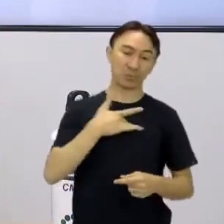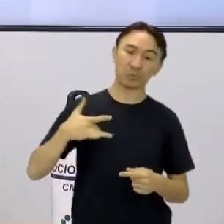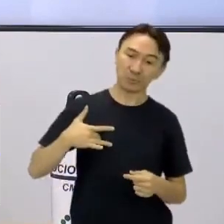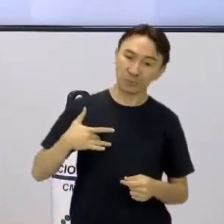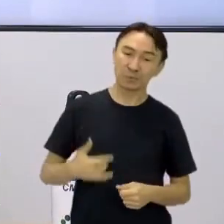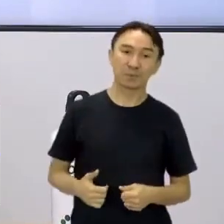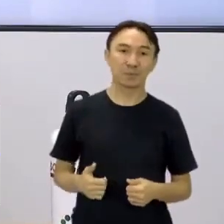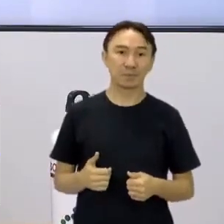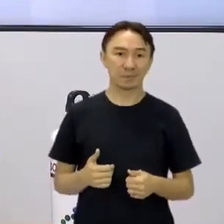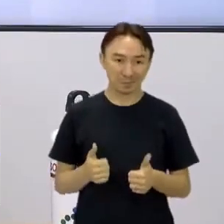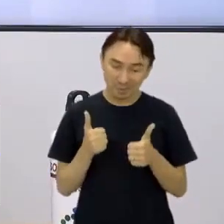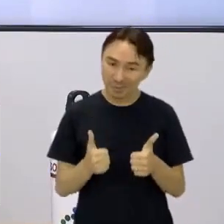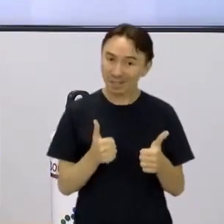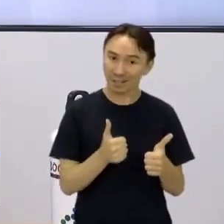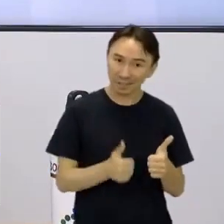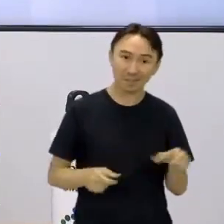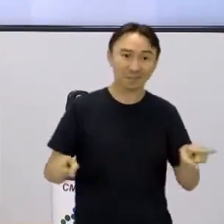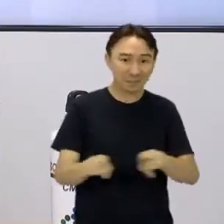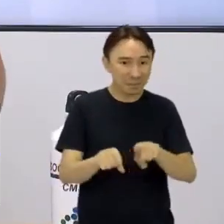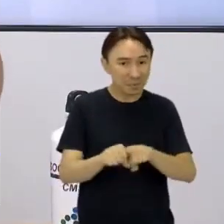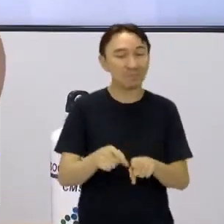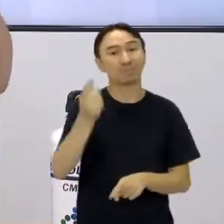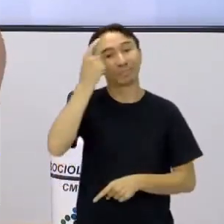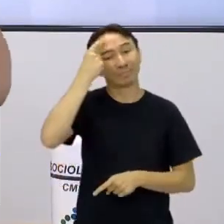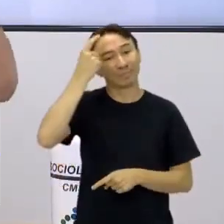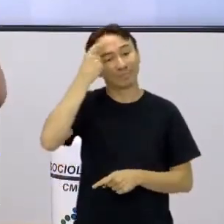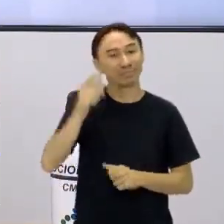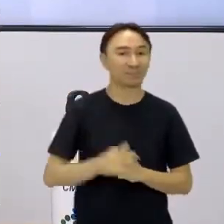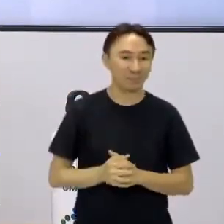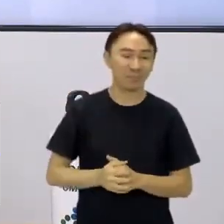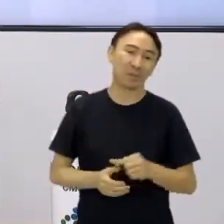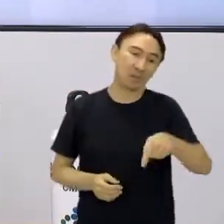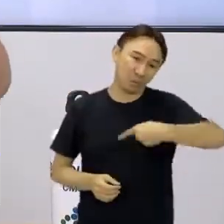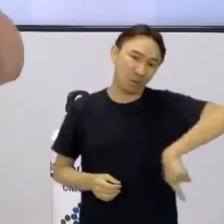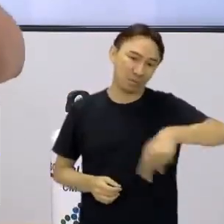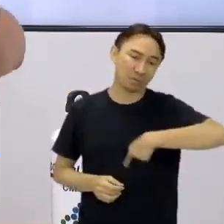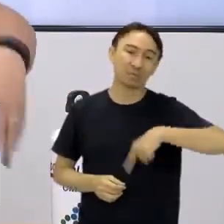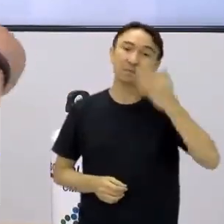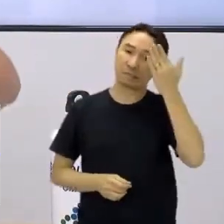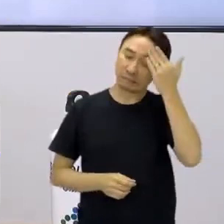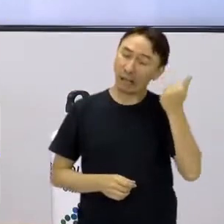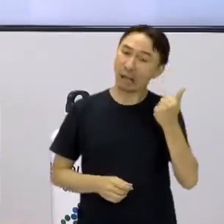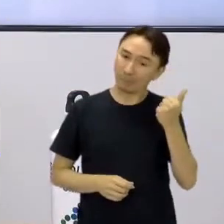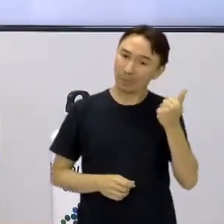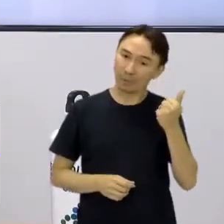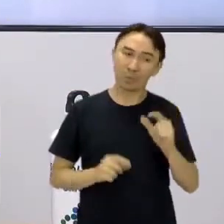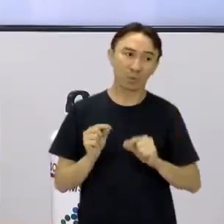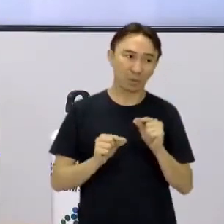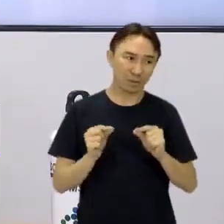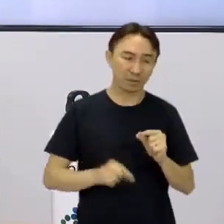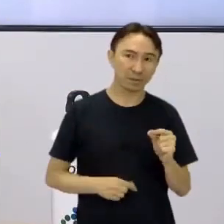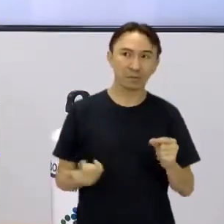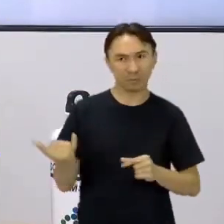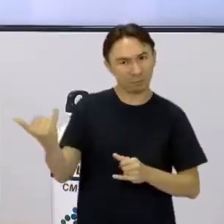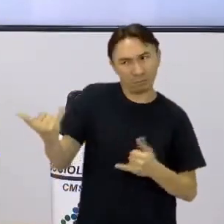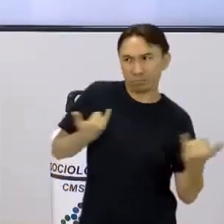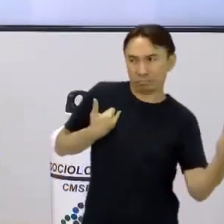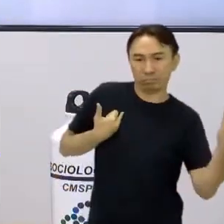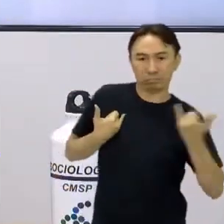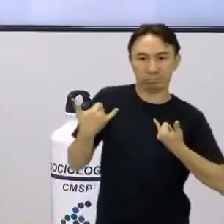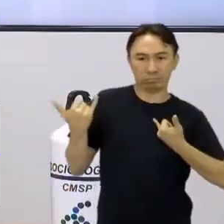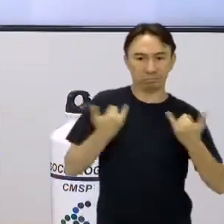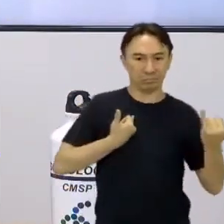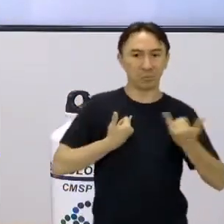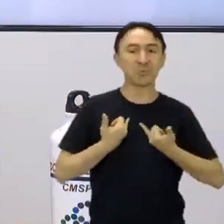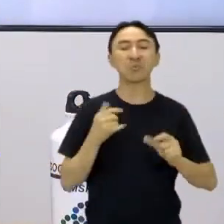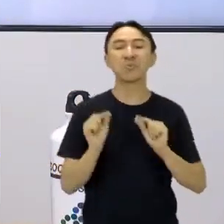legal, mas a gente já sabe, entre aspas, se a gente soubesse, a gente não estava fazendo, né? Mas a gente já ouviu falar, pelo menos, sobre o quanto é